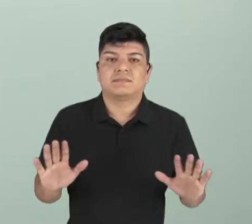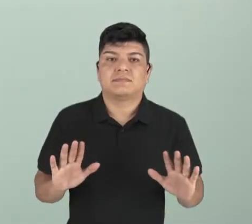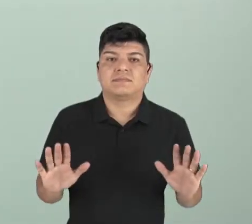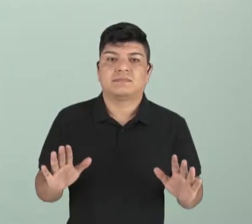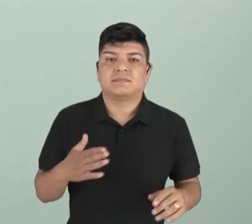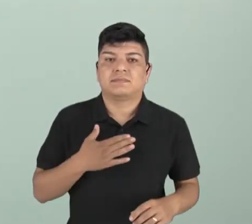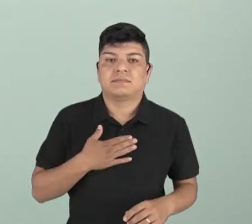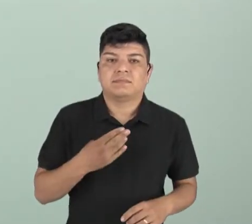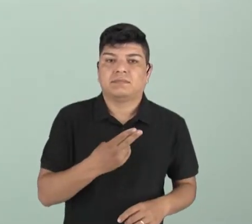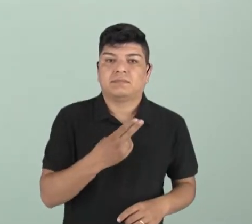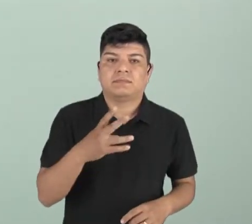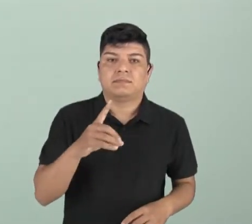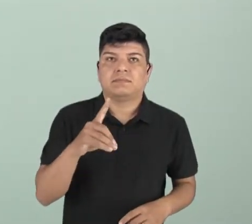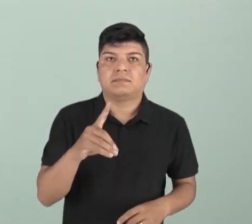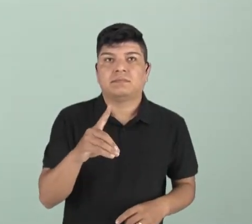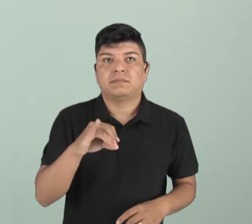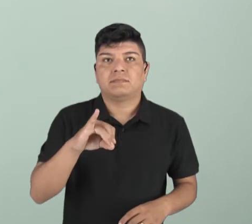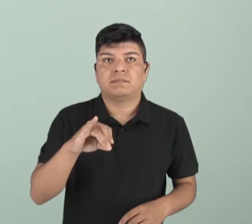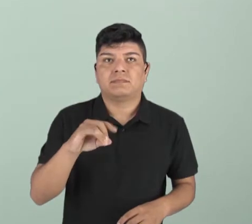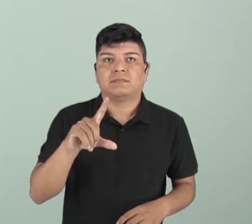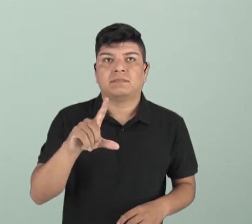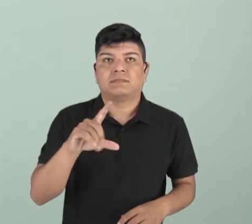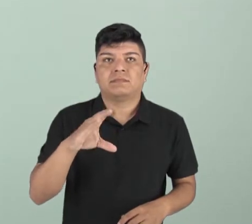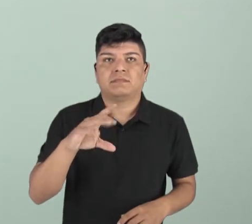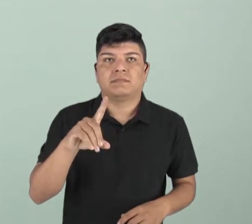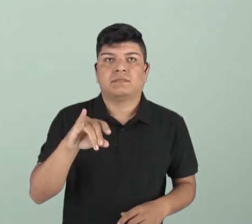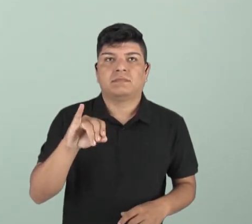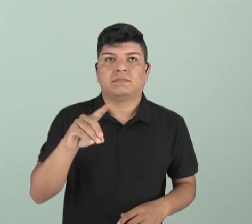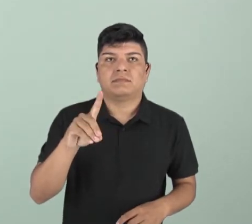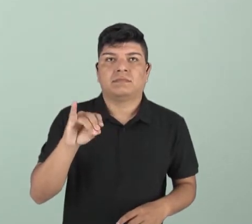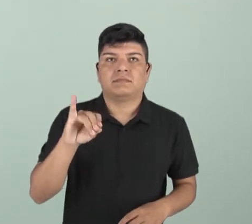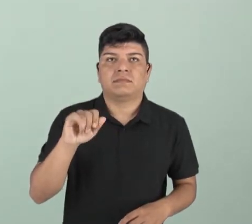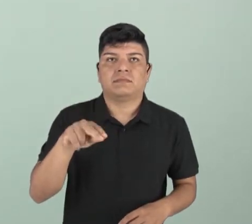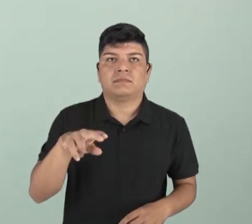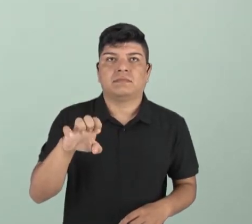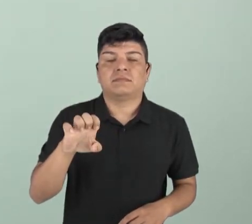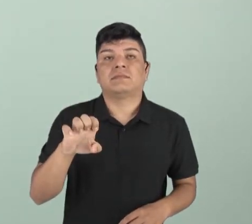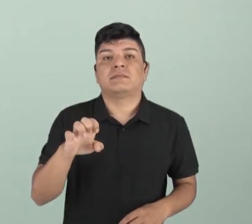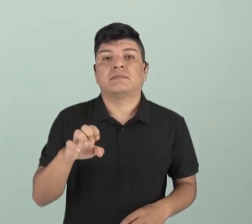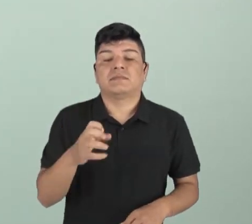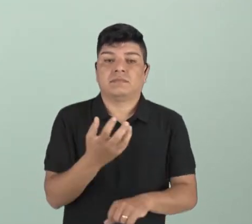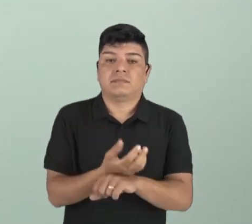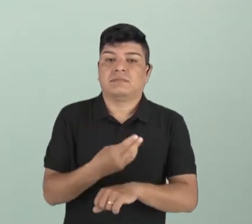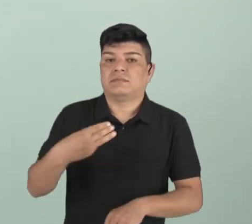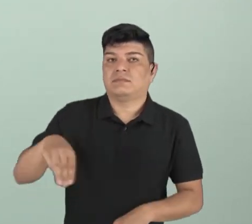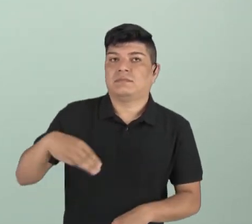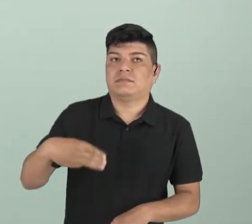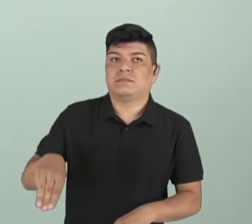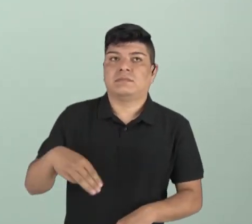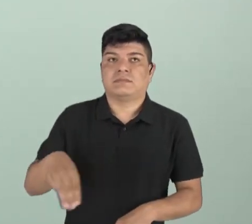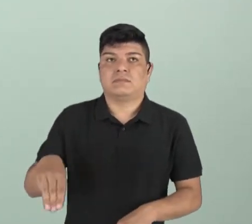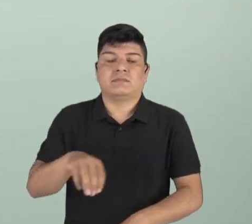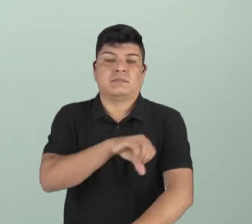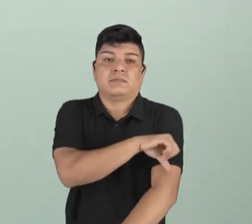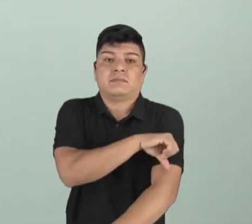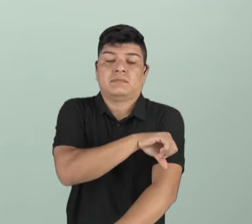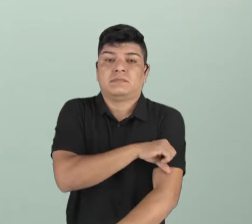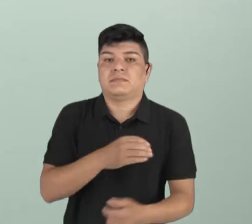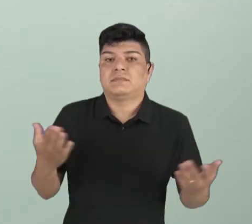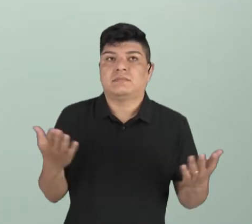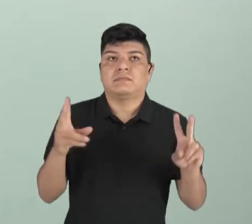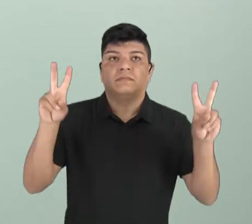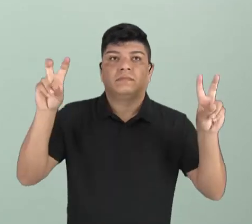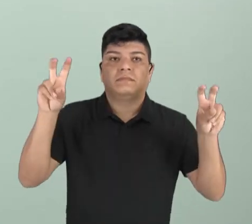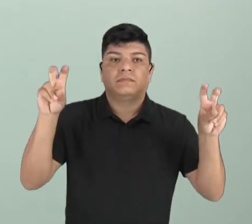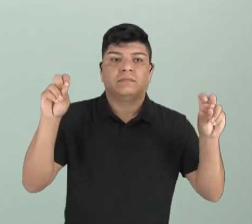o Olá eu sou a professora de um Cleidiane de matemático essa nossa aula 09 do 9º ano E hoje nós vamos